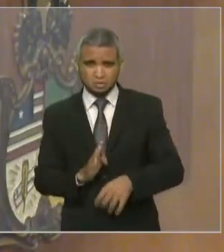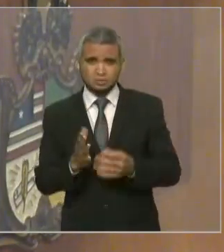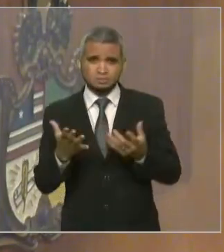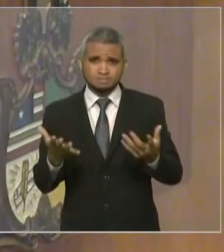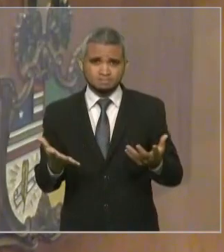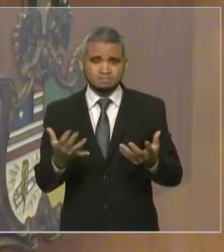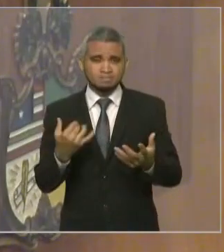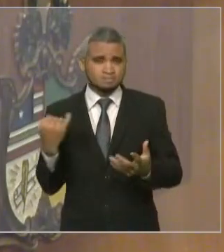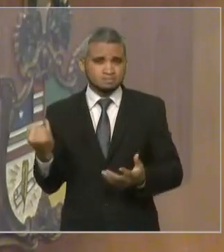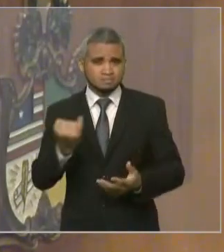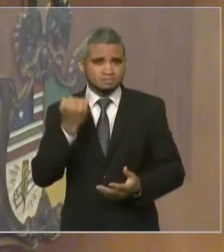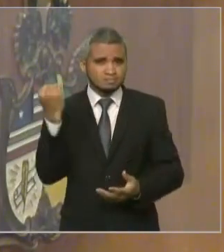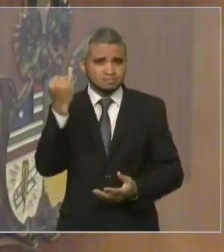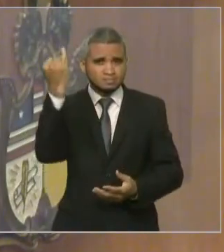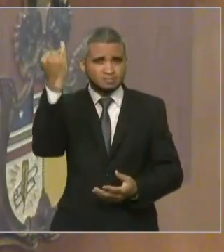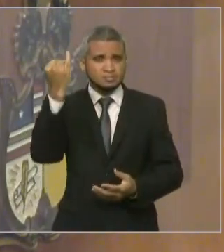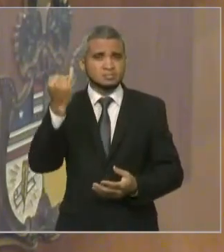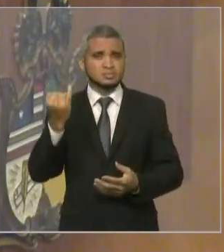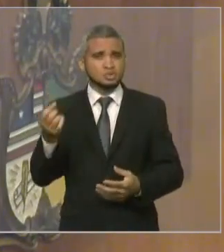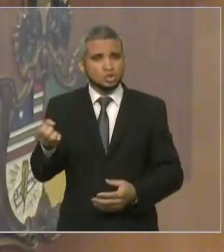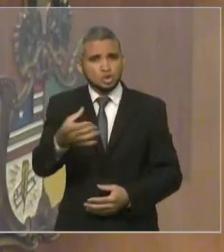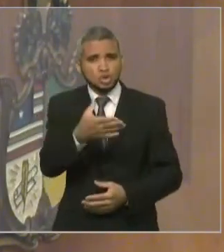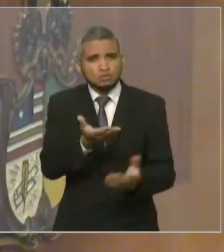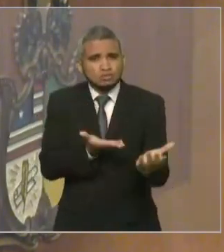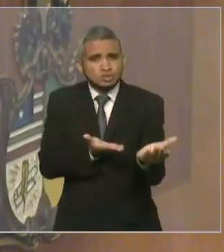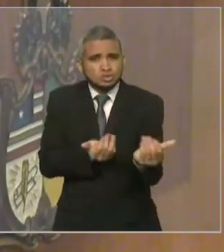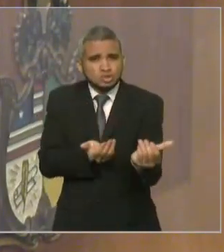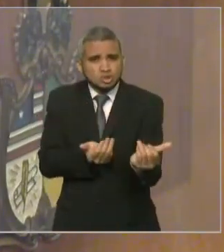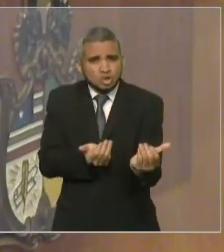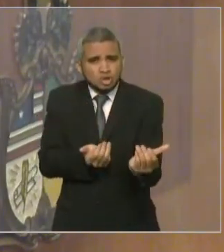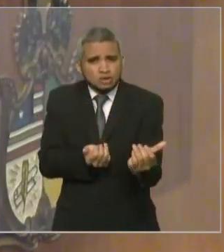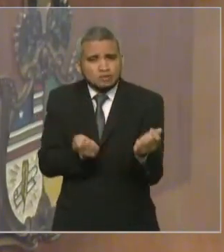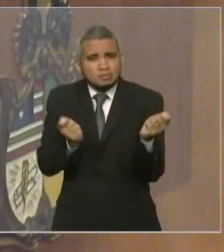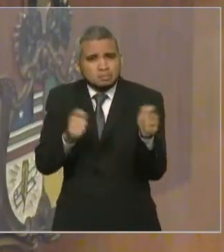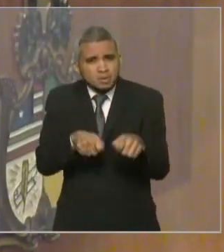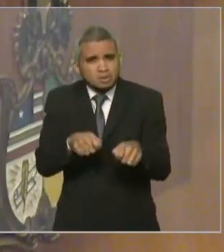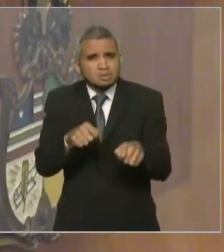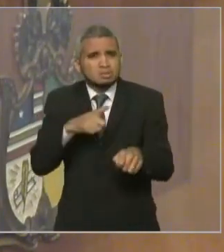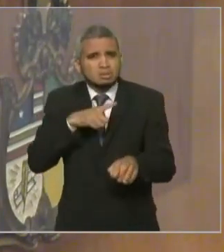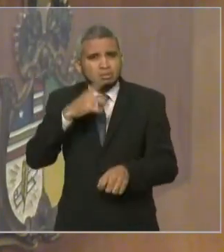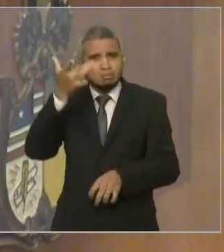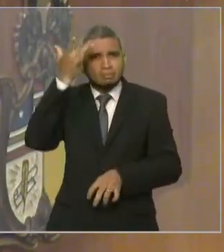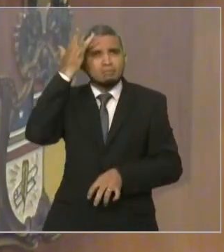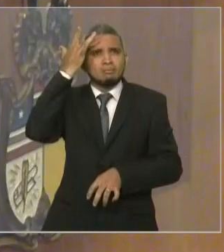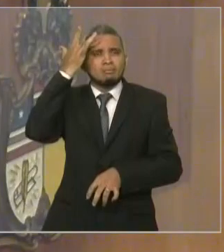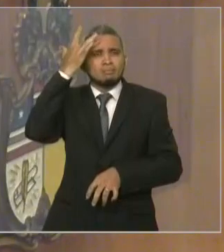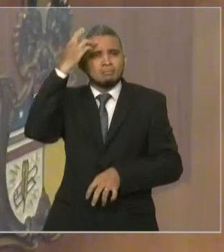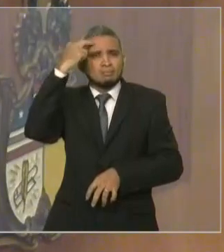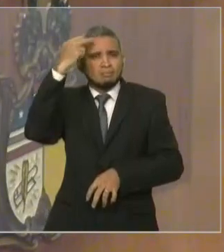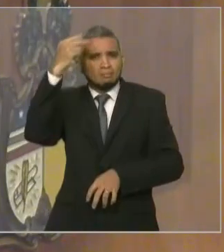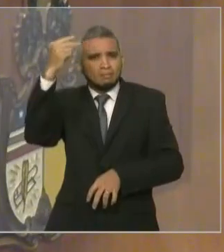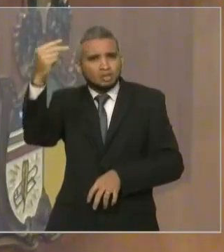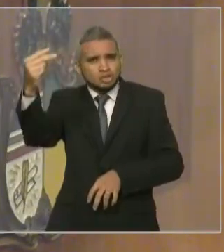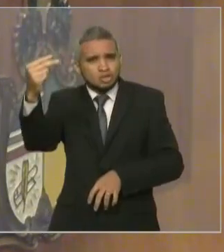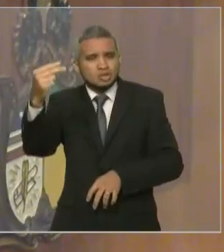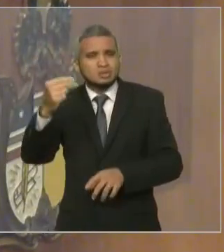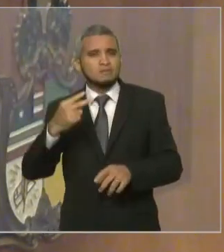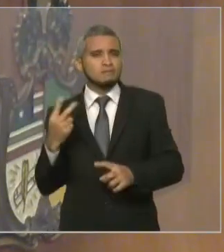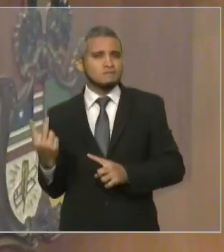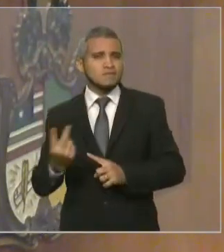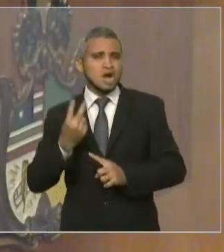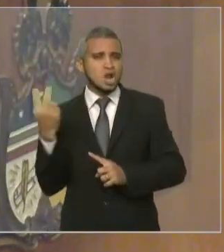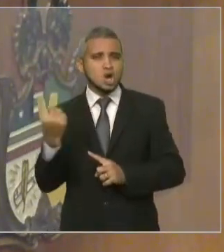todos nós, em especial as novas gerações, tenham essas informações históricas para valorizar o processo democrático e